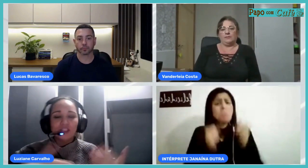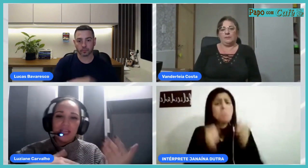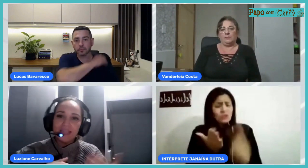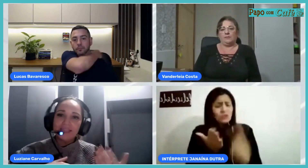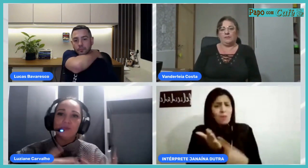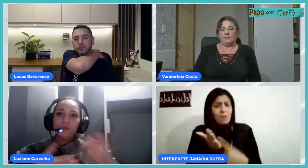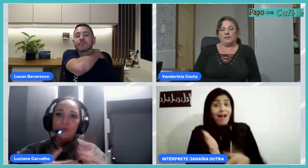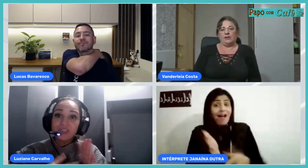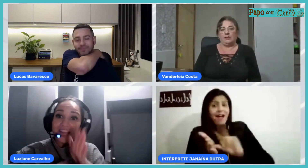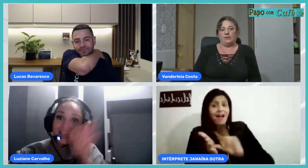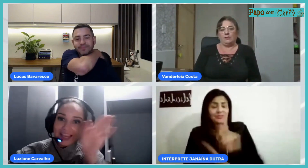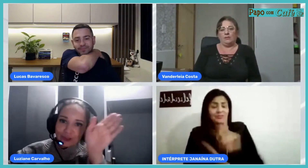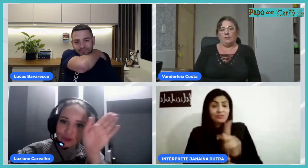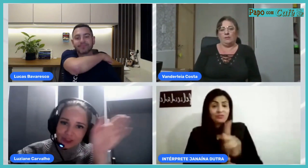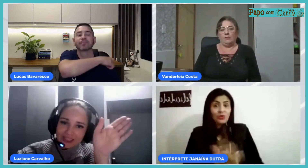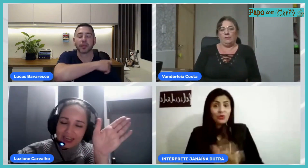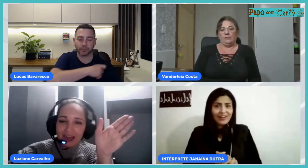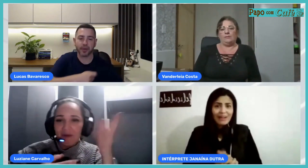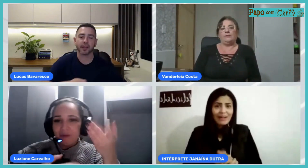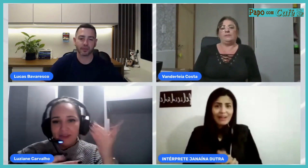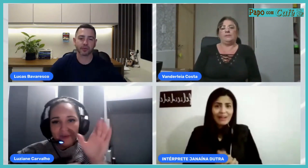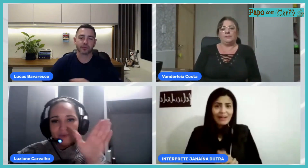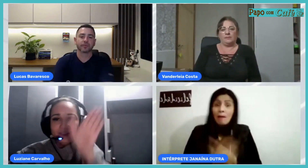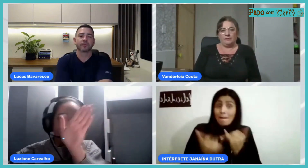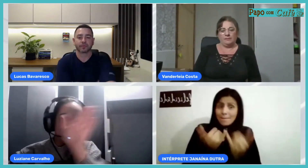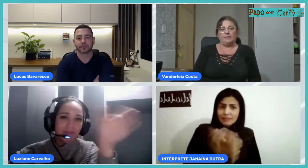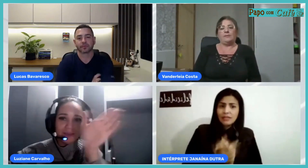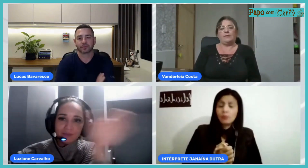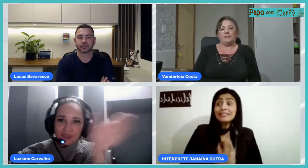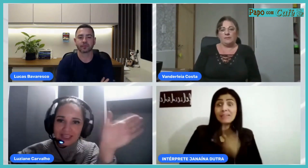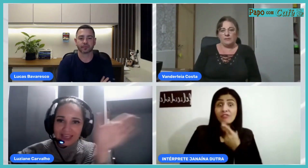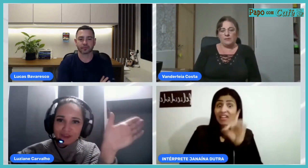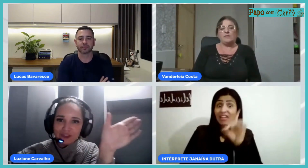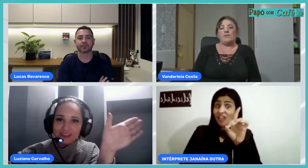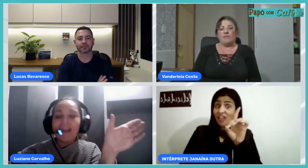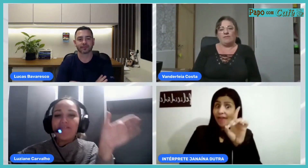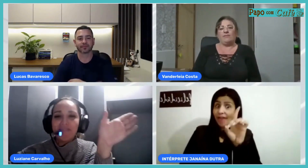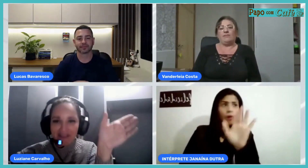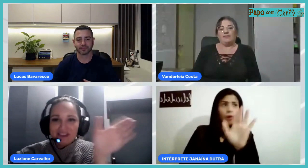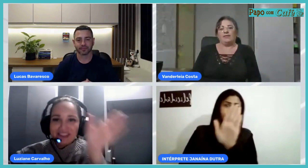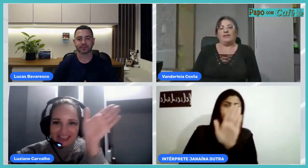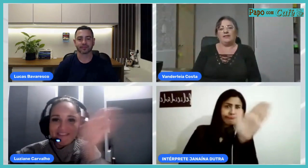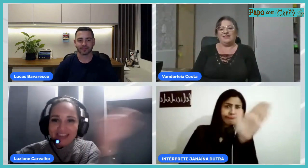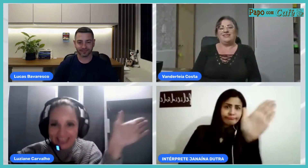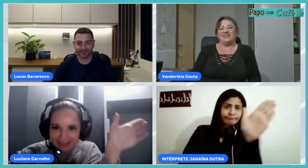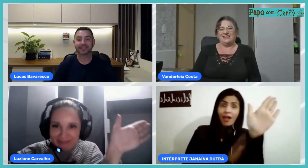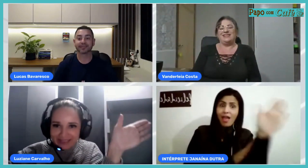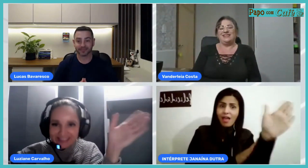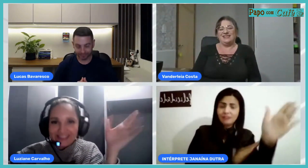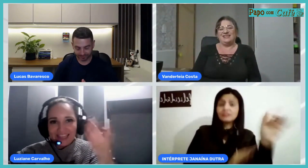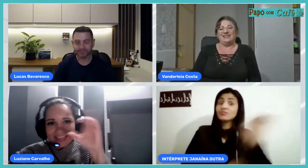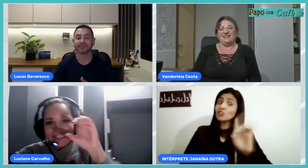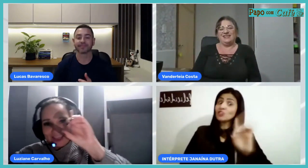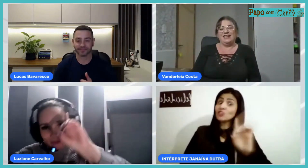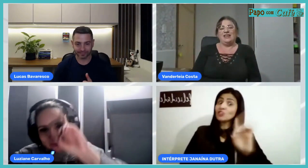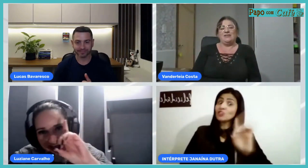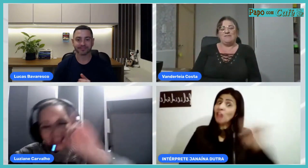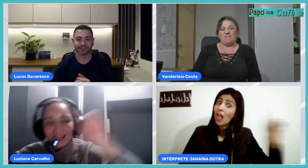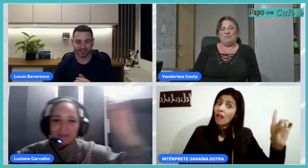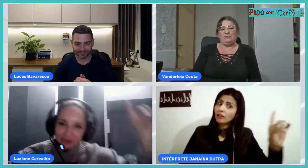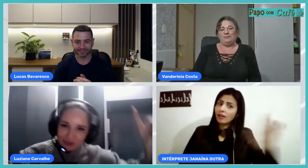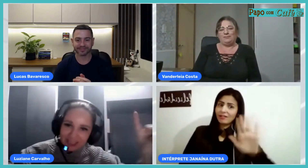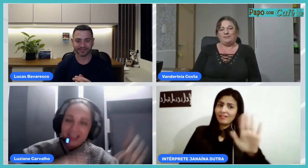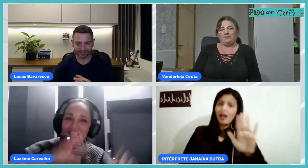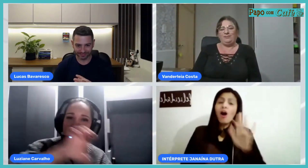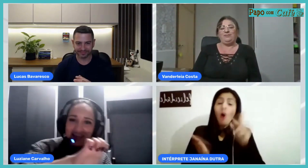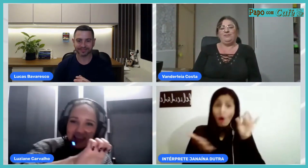para a direita eu vou usar este sinal. Então sabemos que este sinal não é o sinal em libras, né, que é o